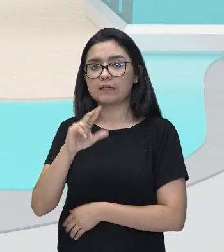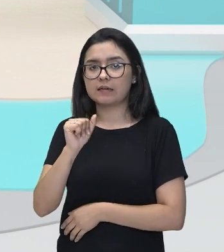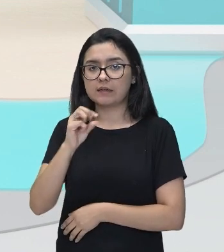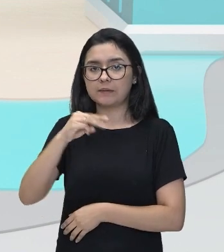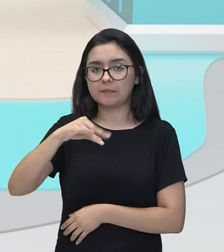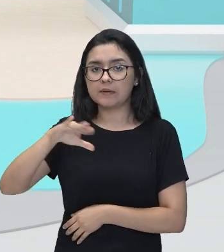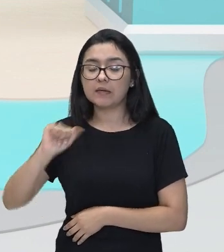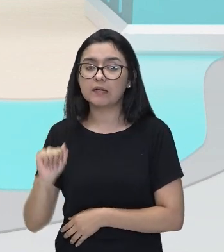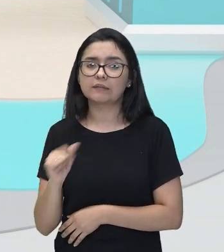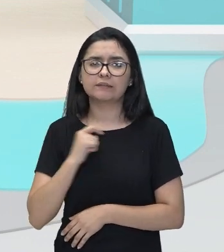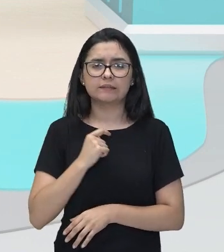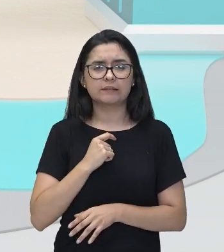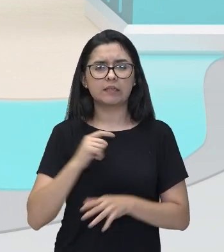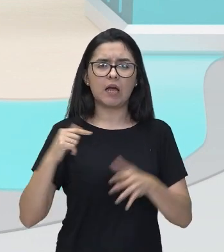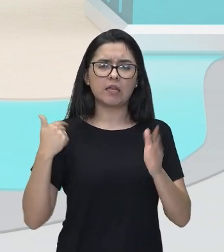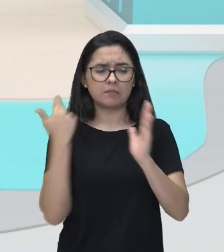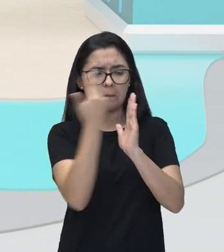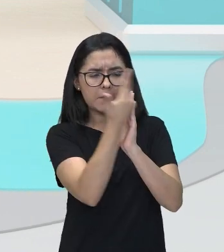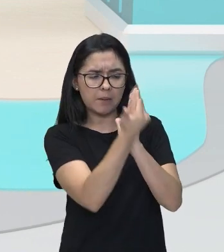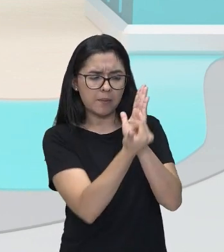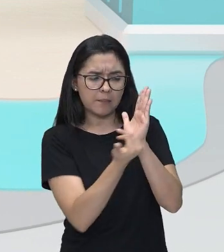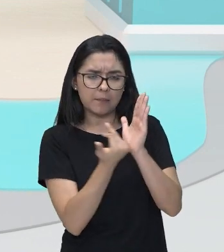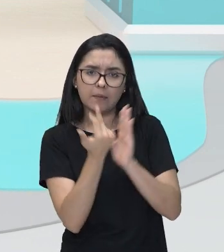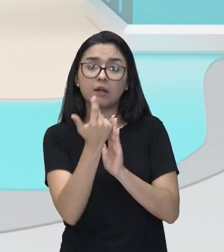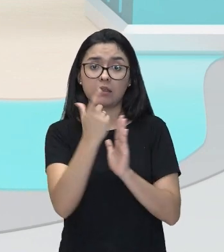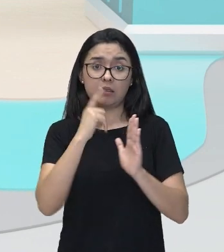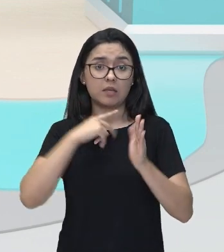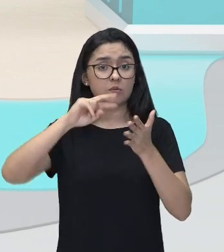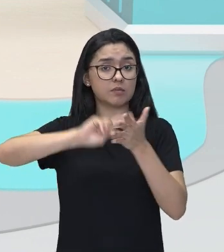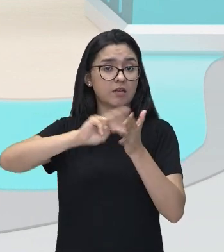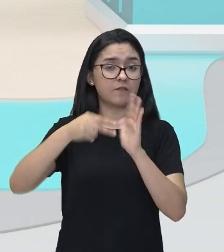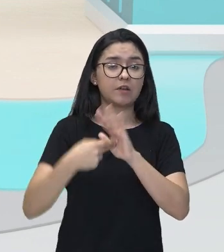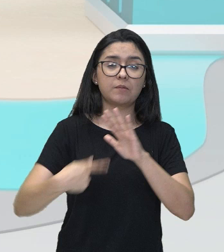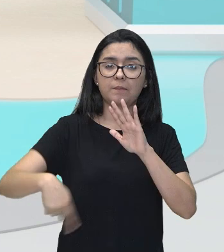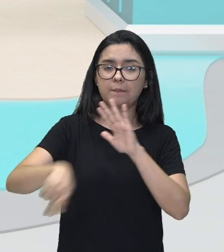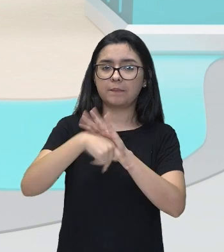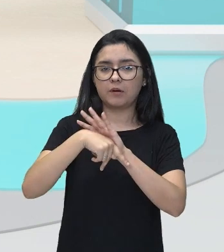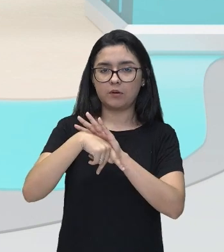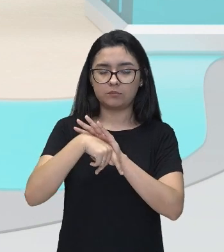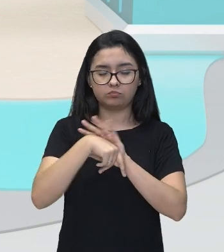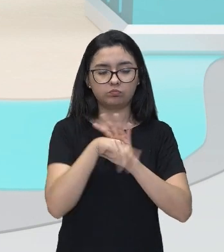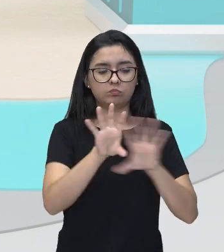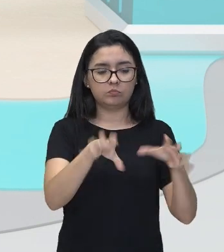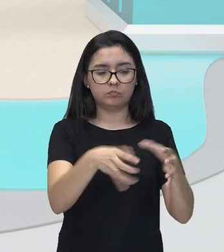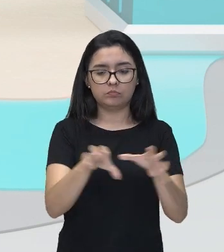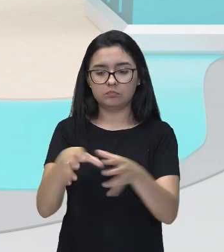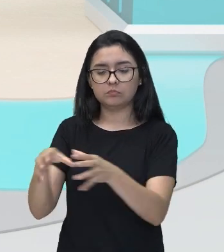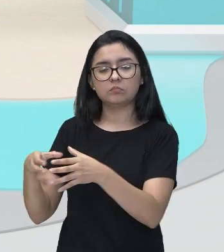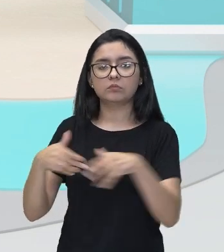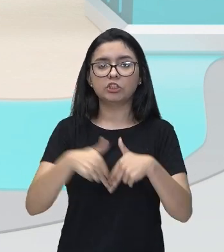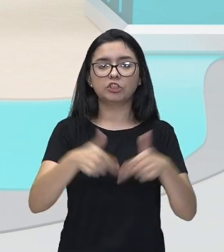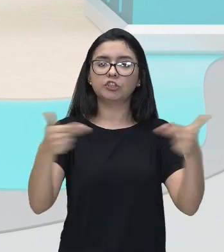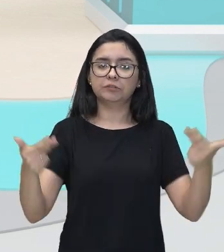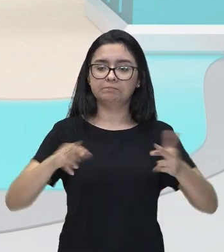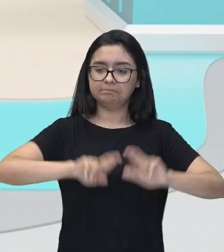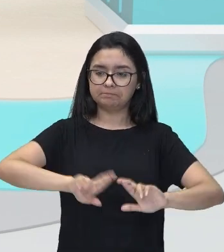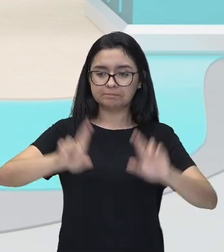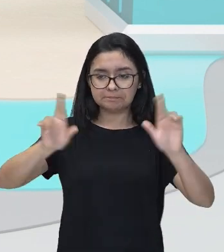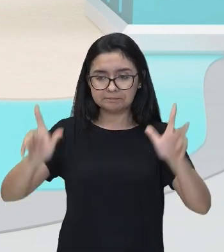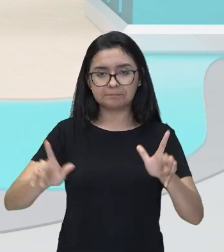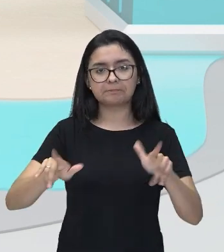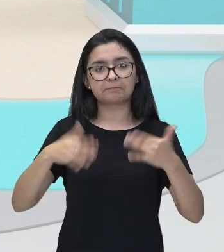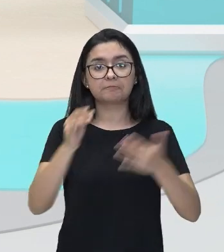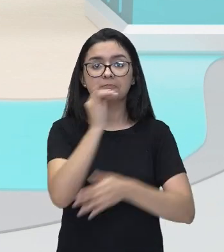cada traço tem um significado próprio para cada etnia. Por